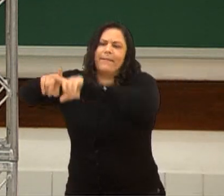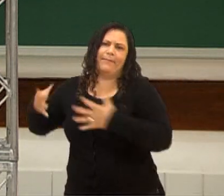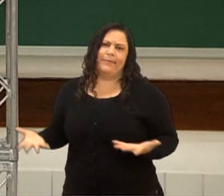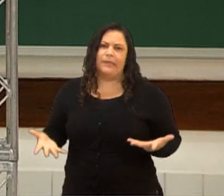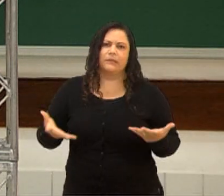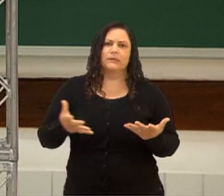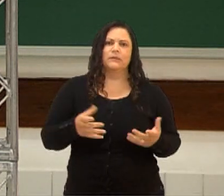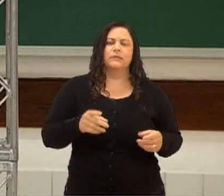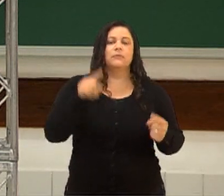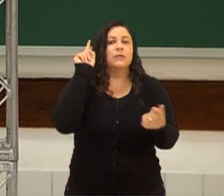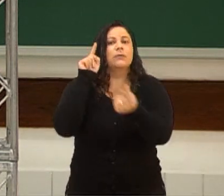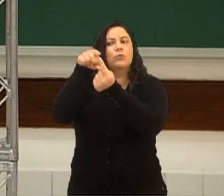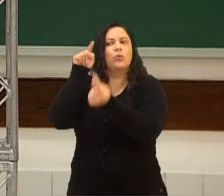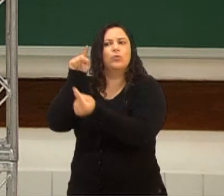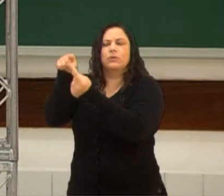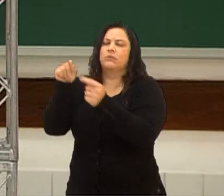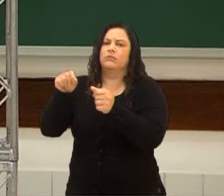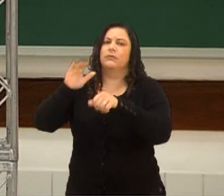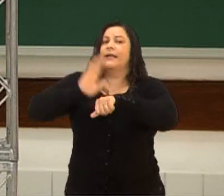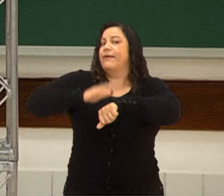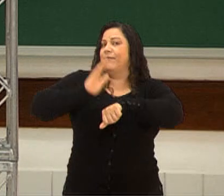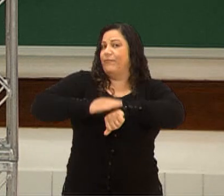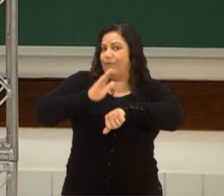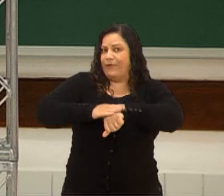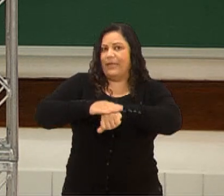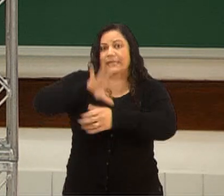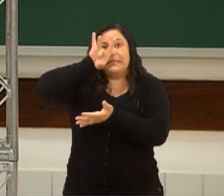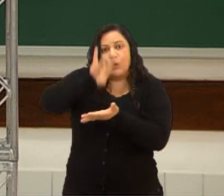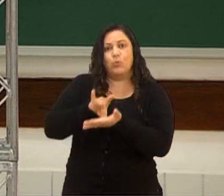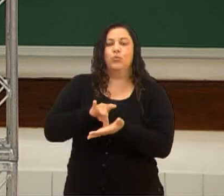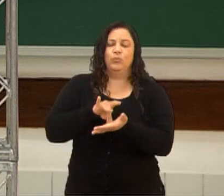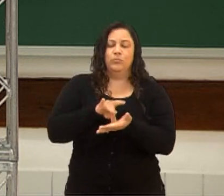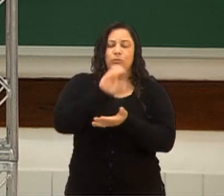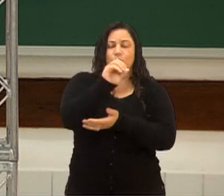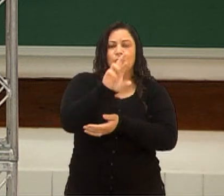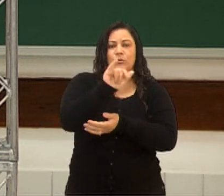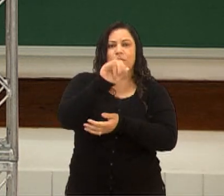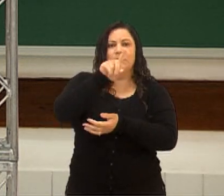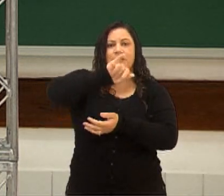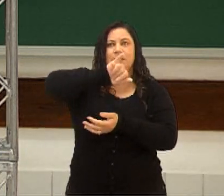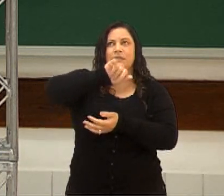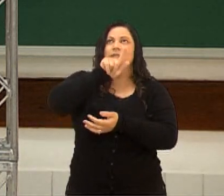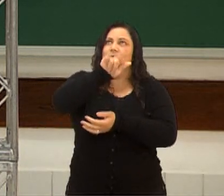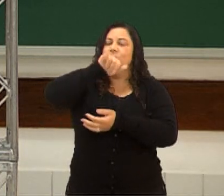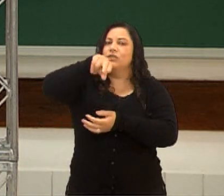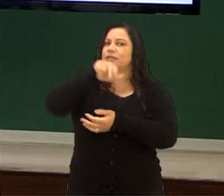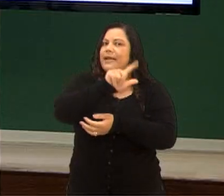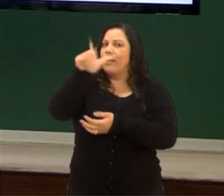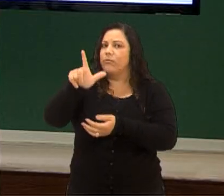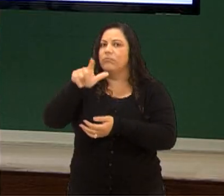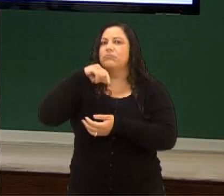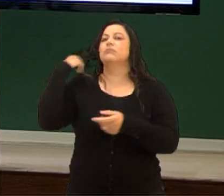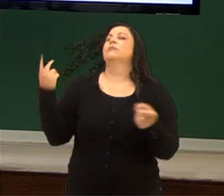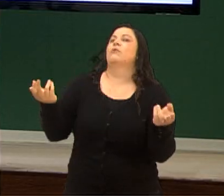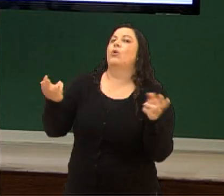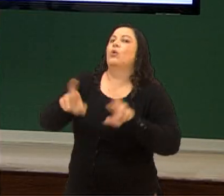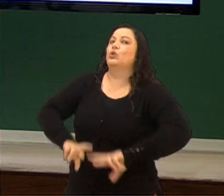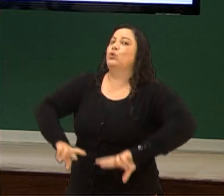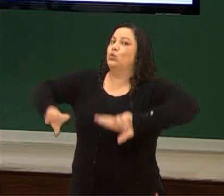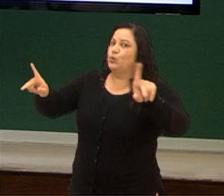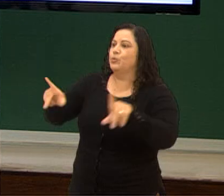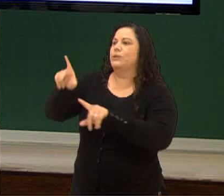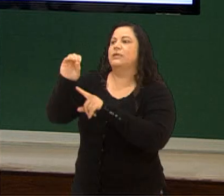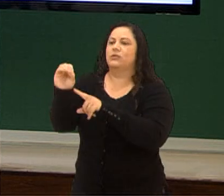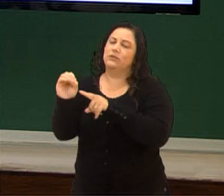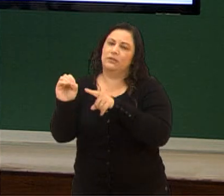identidade. Você pode fazer a determinante da matriz original, se o resultado for diferente de 0, olha lá,